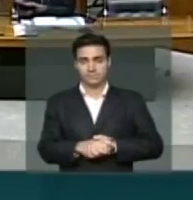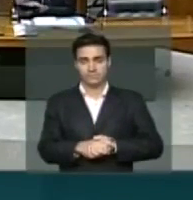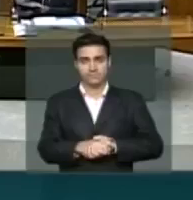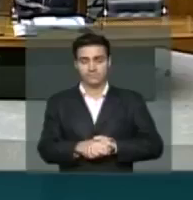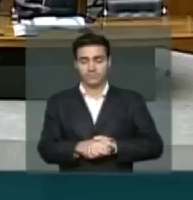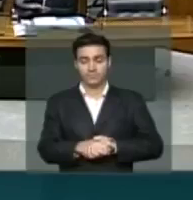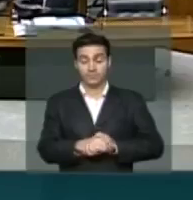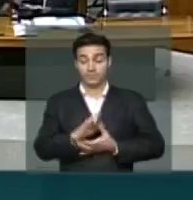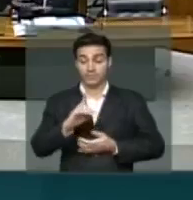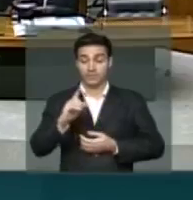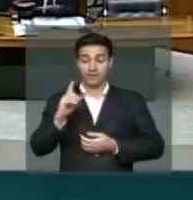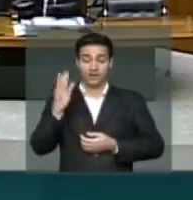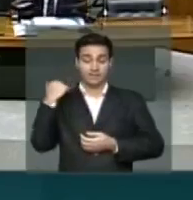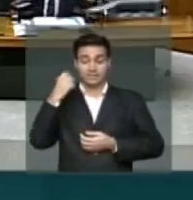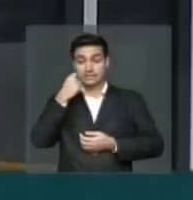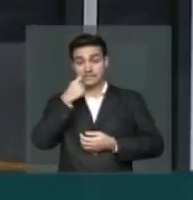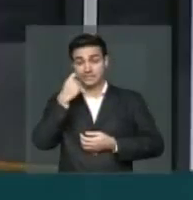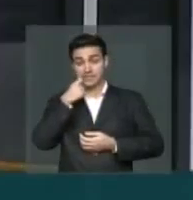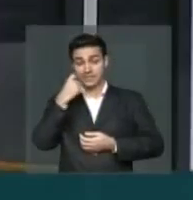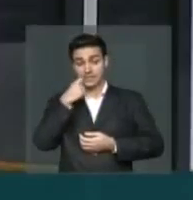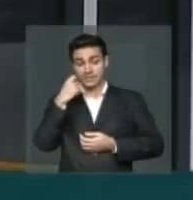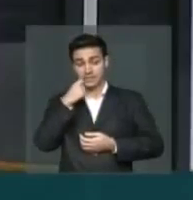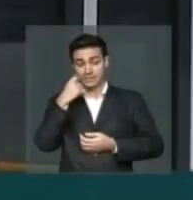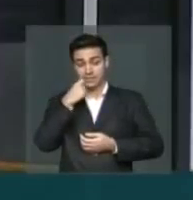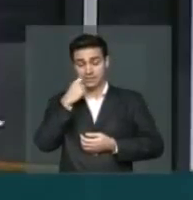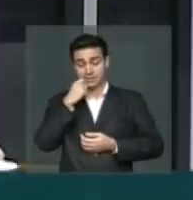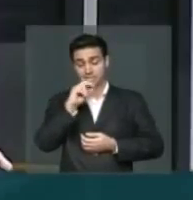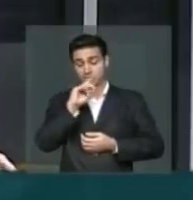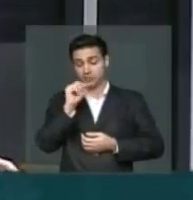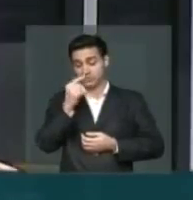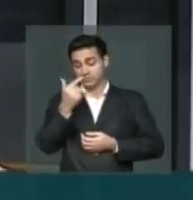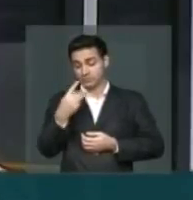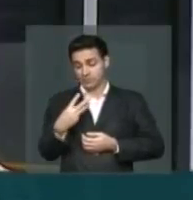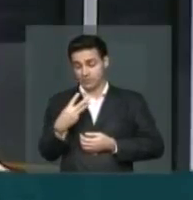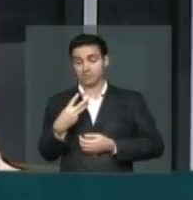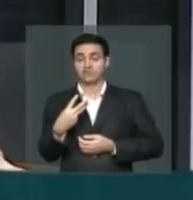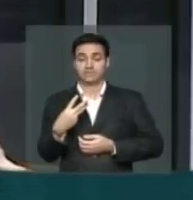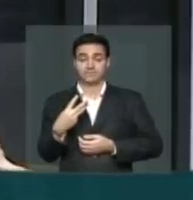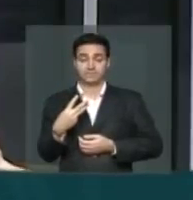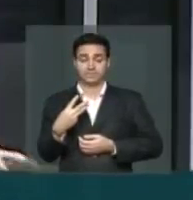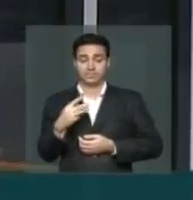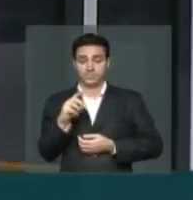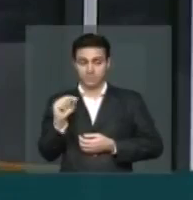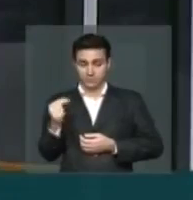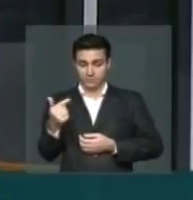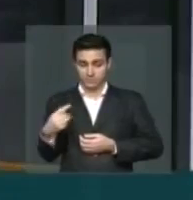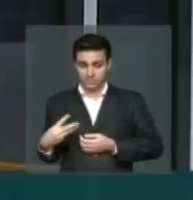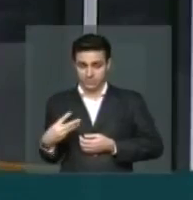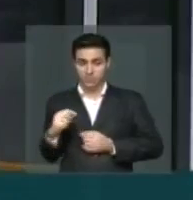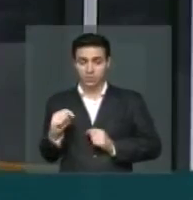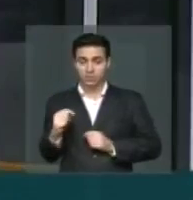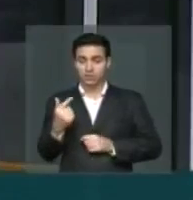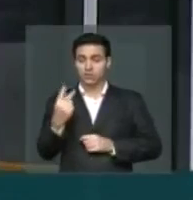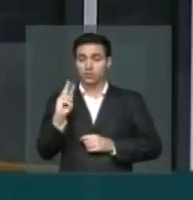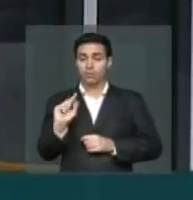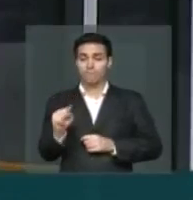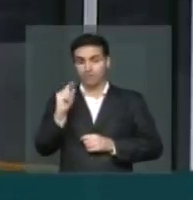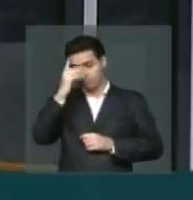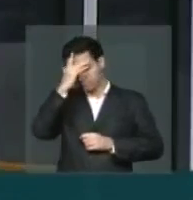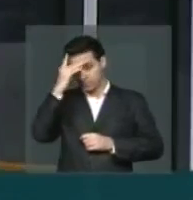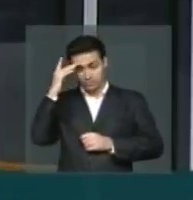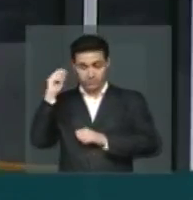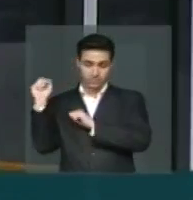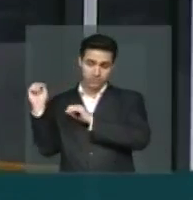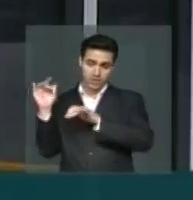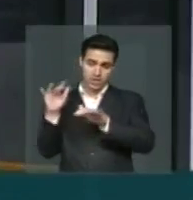na sexta-feira que passou, sexta-feira 23, senhor presidente, 2.000 pessoas reuniram-se